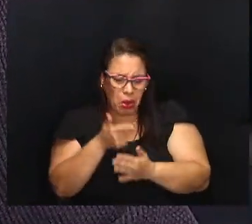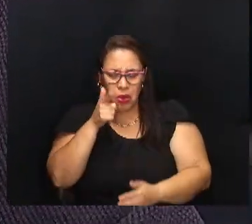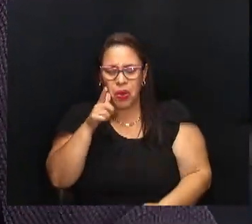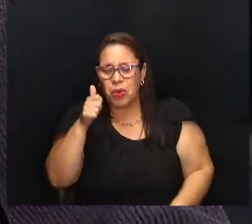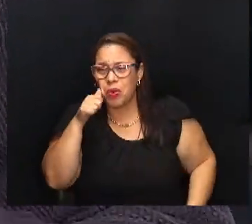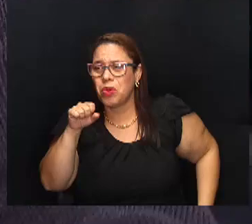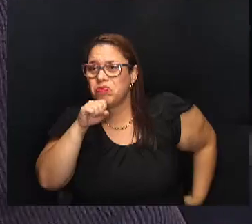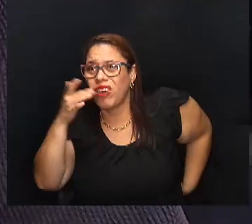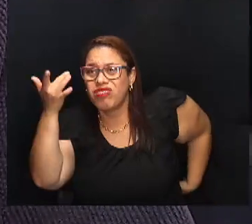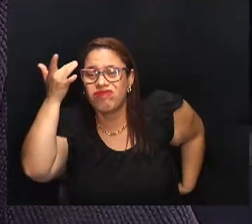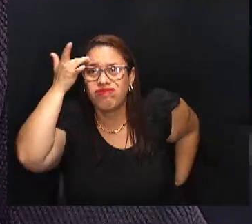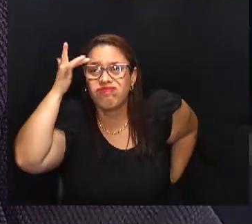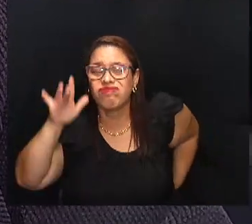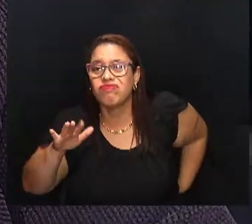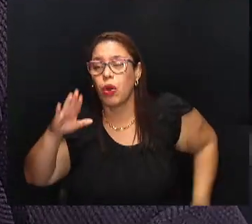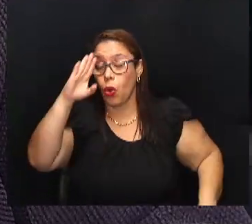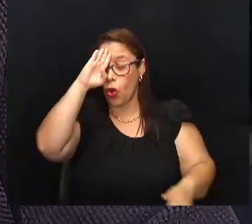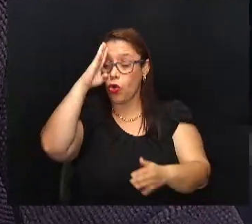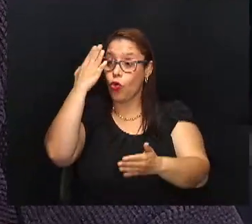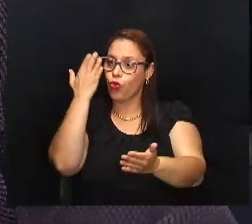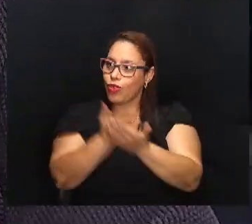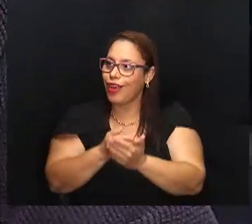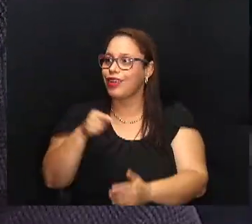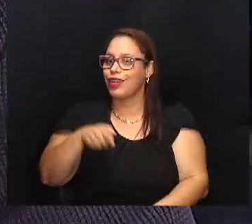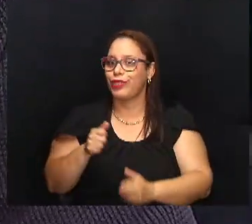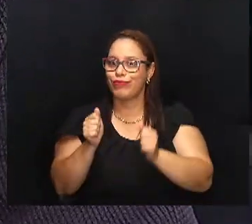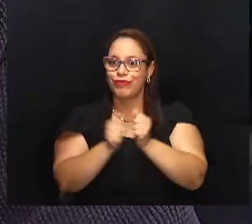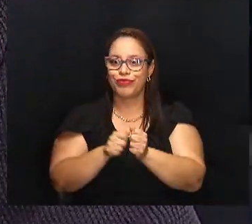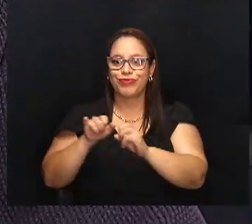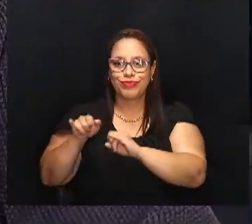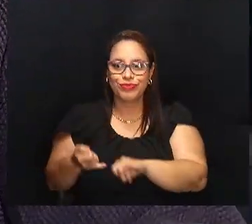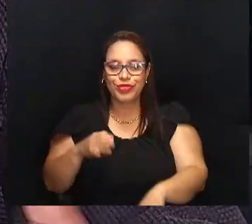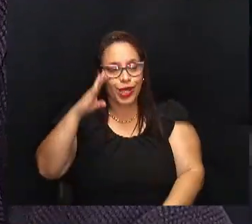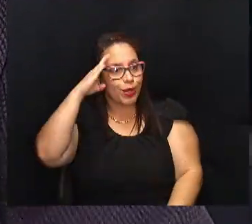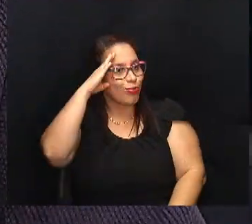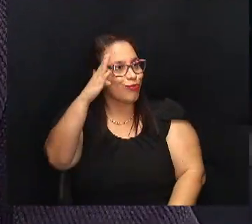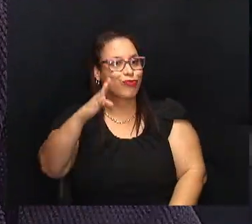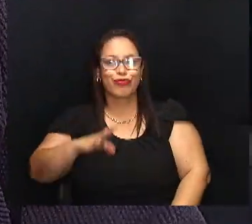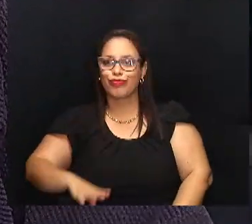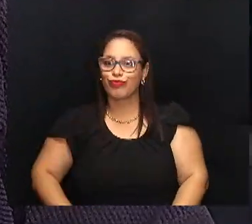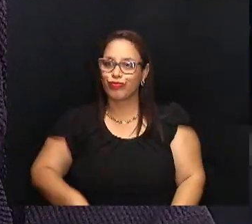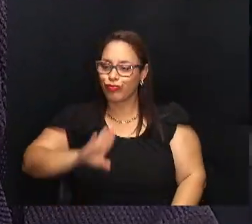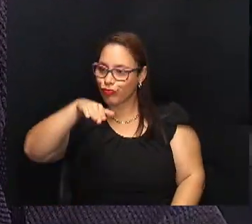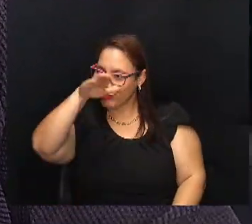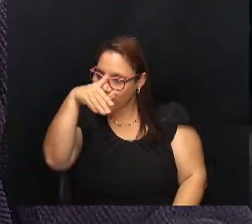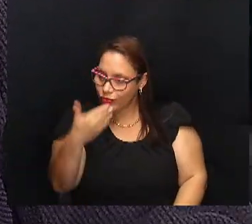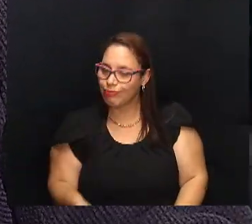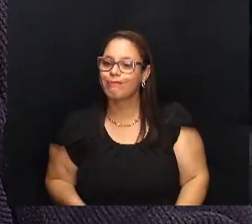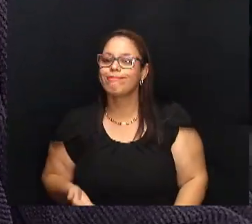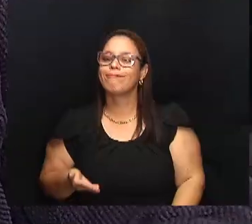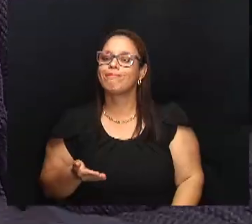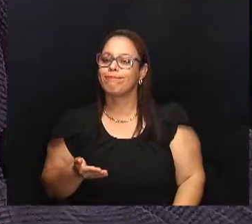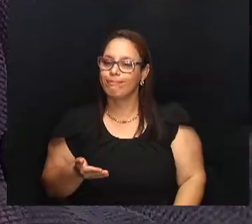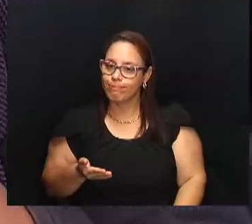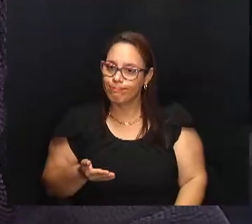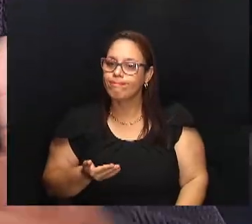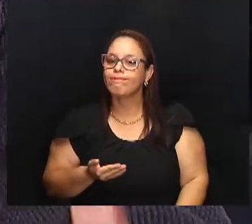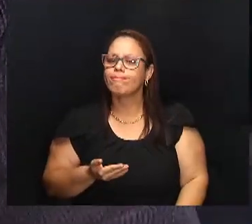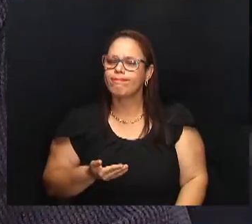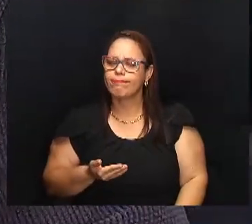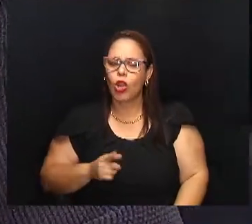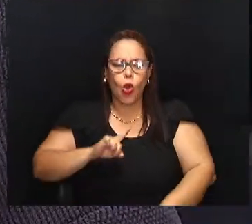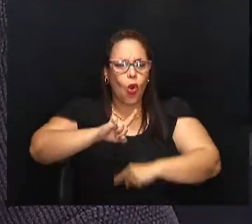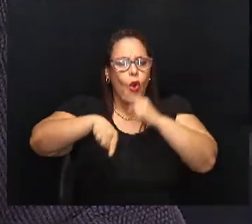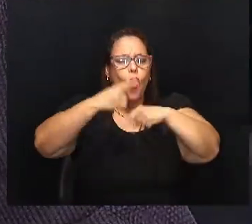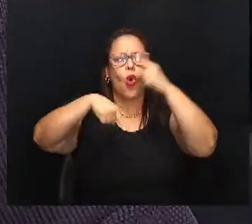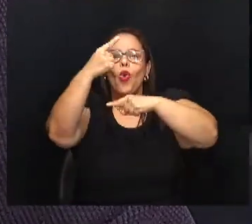pais confiaram em estar aqui com a gente, porque o jiu-jitsu ele traz esse princípio de honra, ele traz esse princípio de você superar